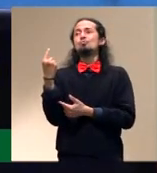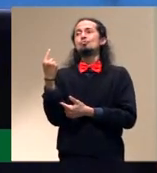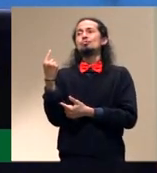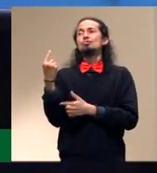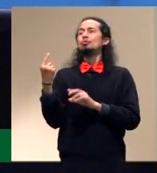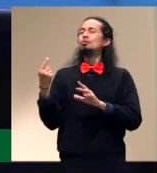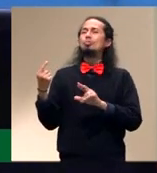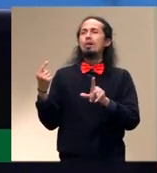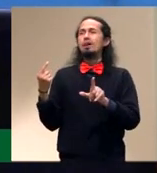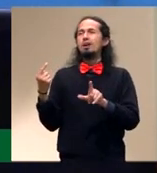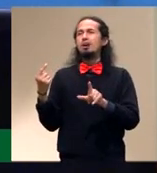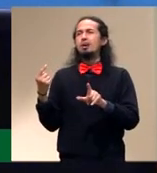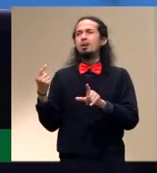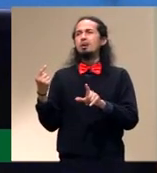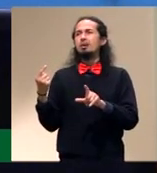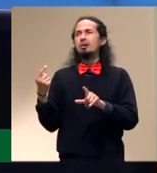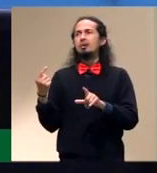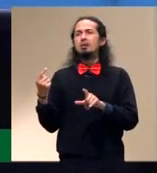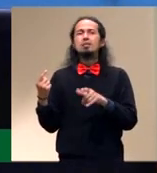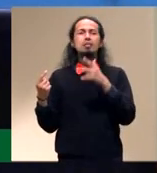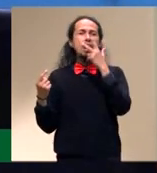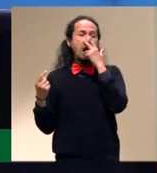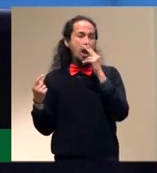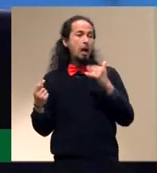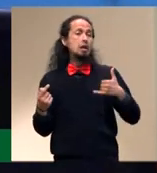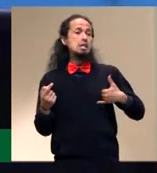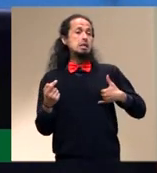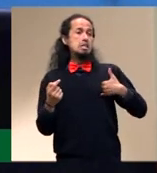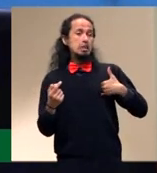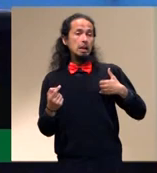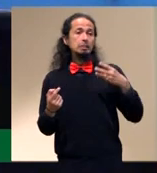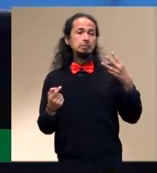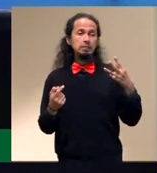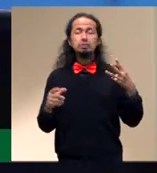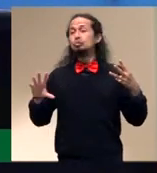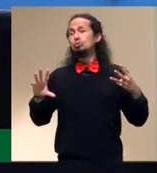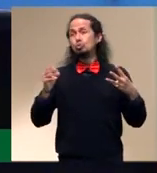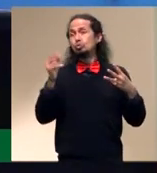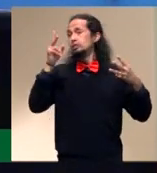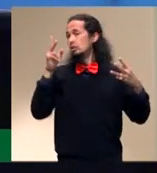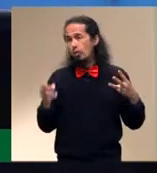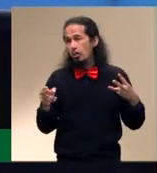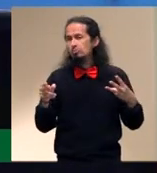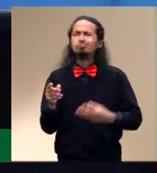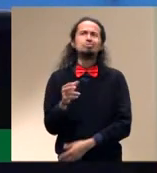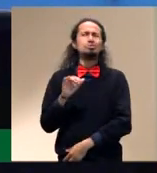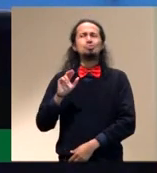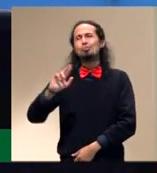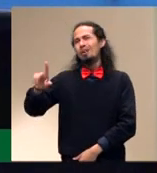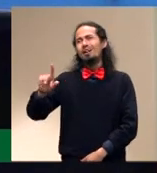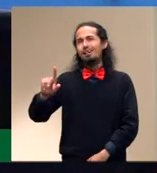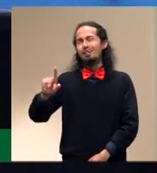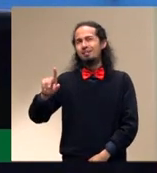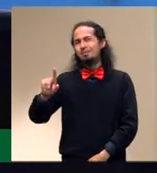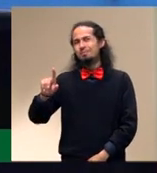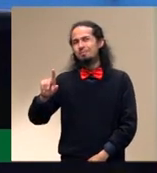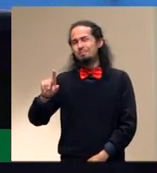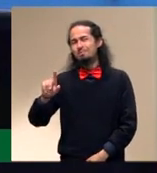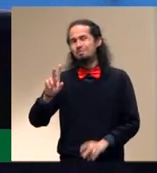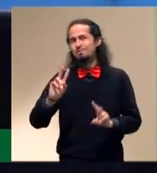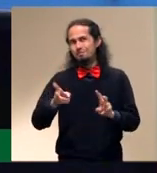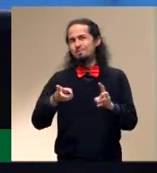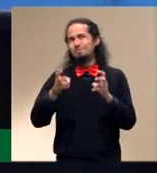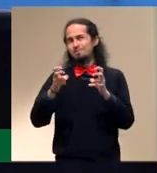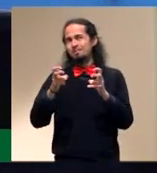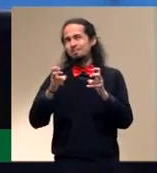crianças de uma determinada idade fossem iguais. Então, penso que o eixo de